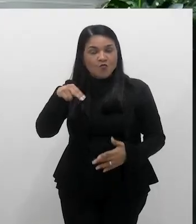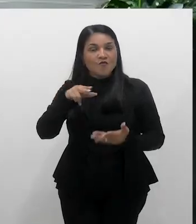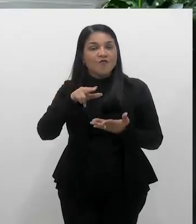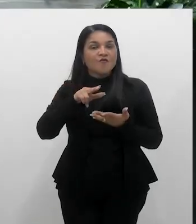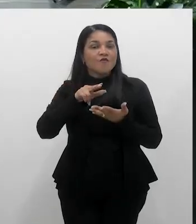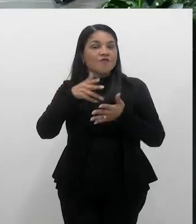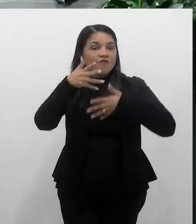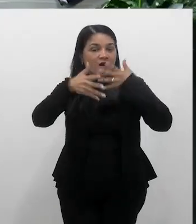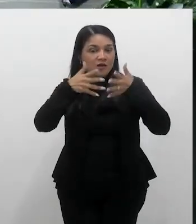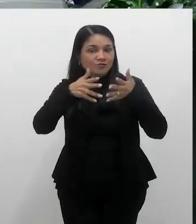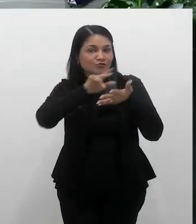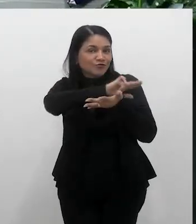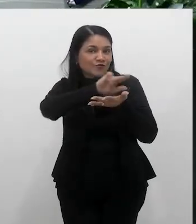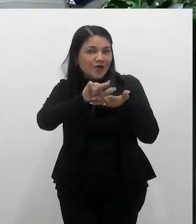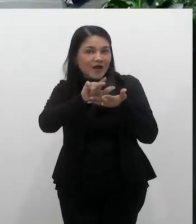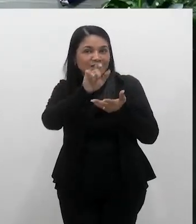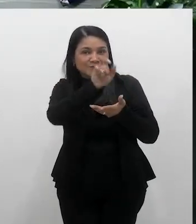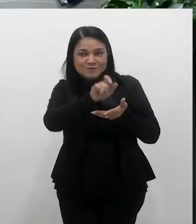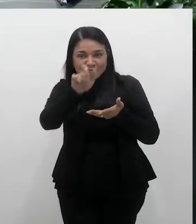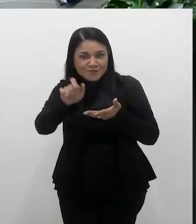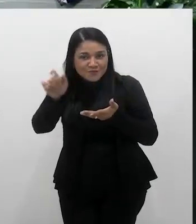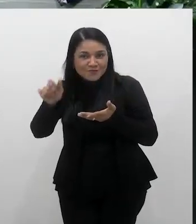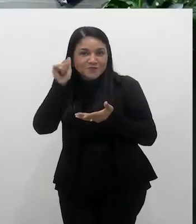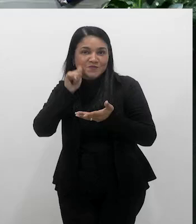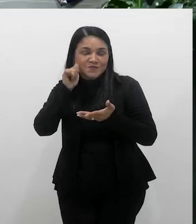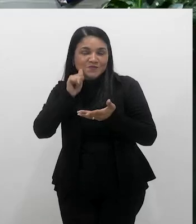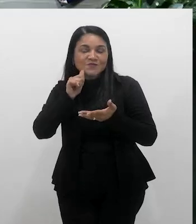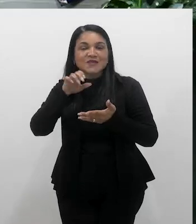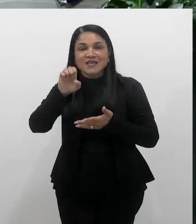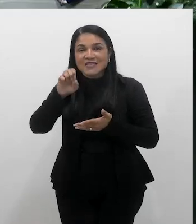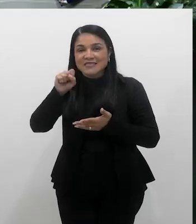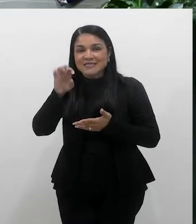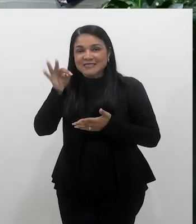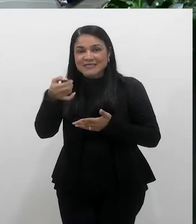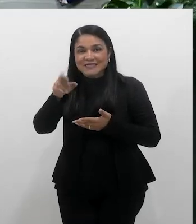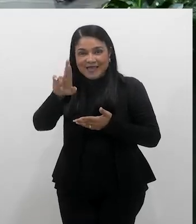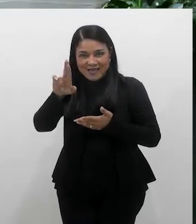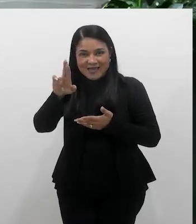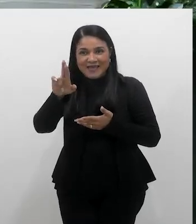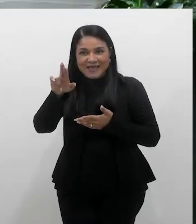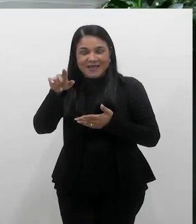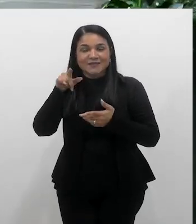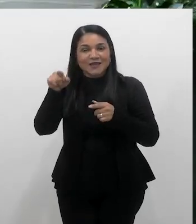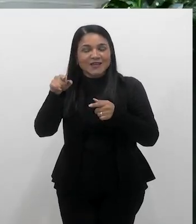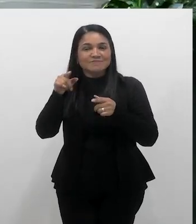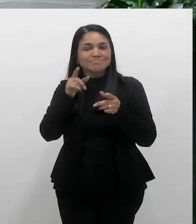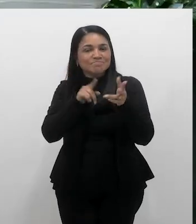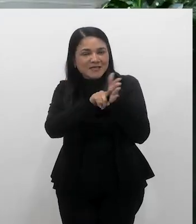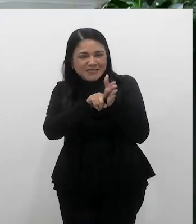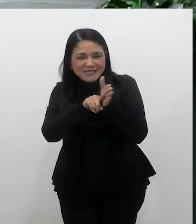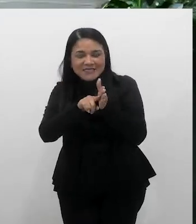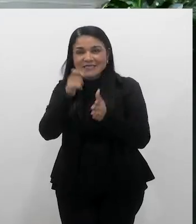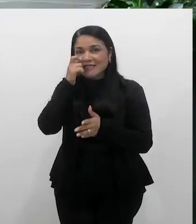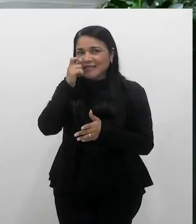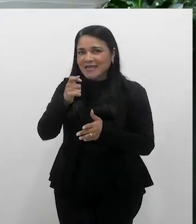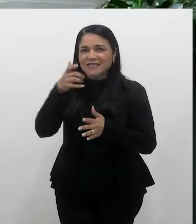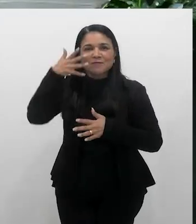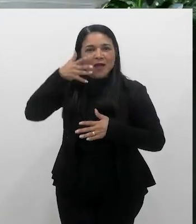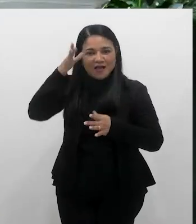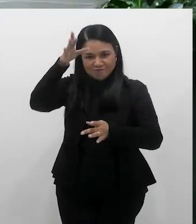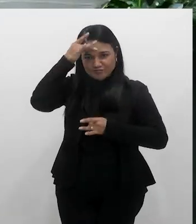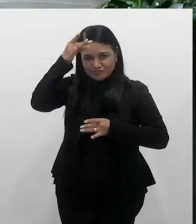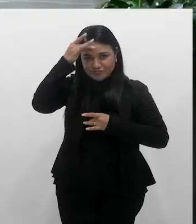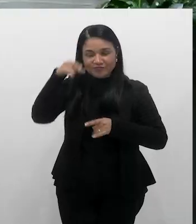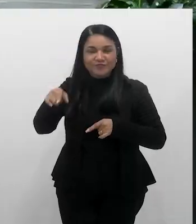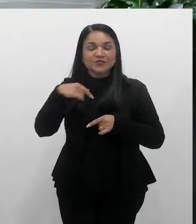de muitas vozes. Olha, Exato. que interessantíssimo. Então, eu acho que é esse tipo de pesquisa que a palestra performance está tão interessada. Né? E o público recebe